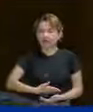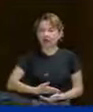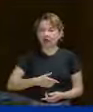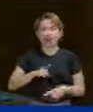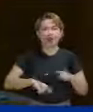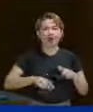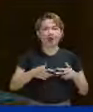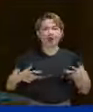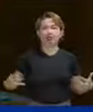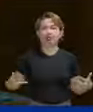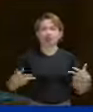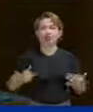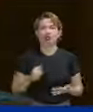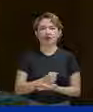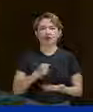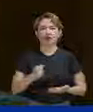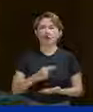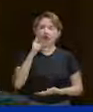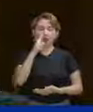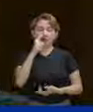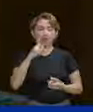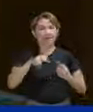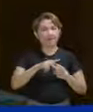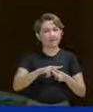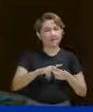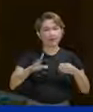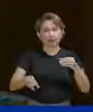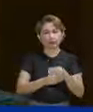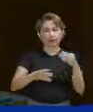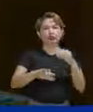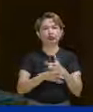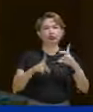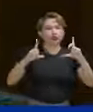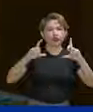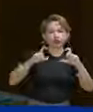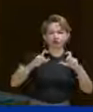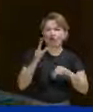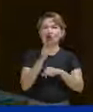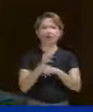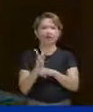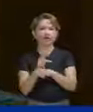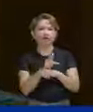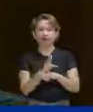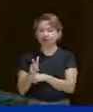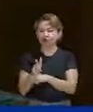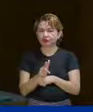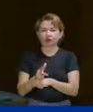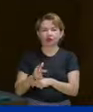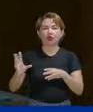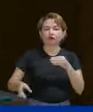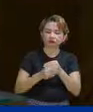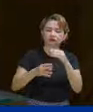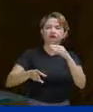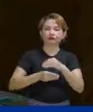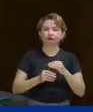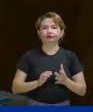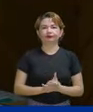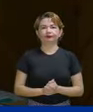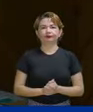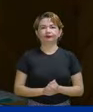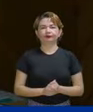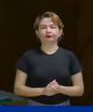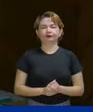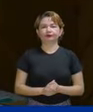contratações. A falha foi parcialmente sanada com a juntada de fotos e vídeos. No